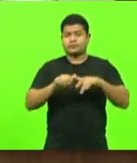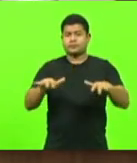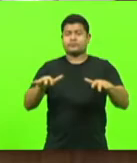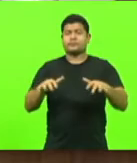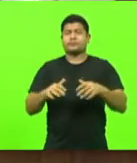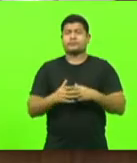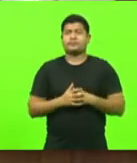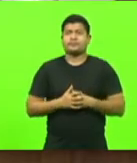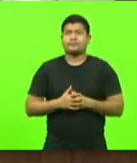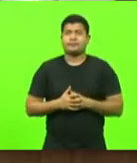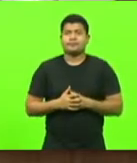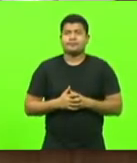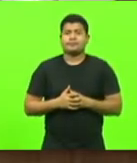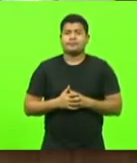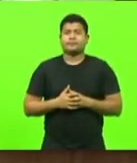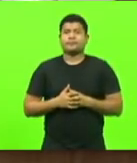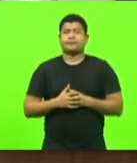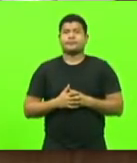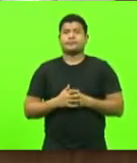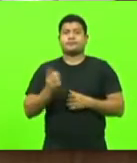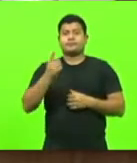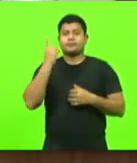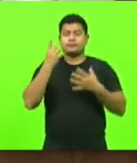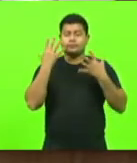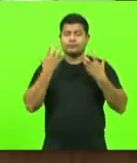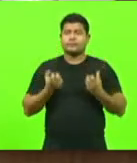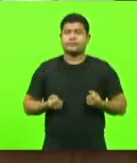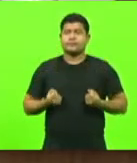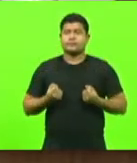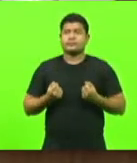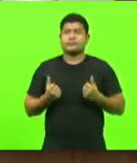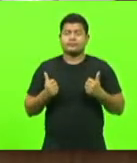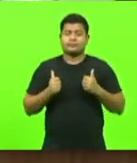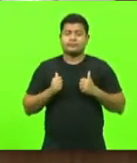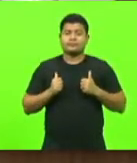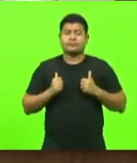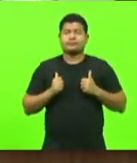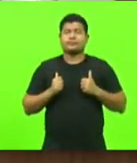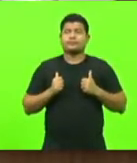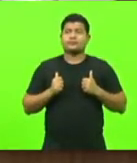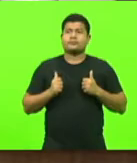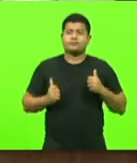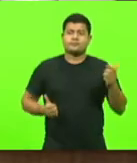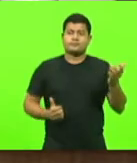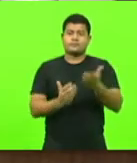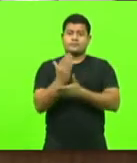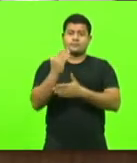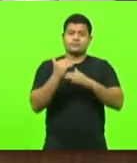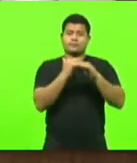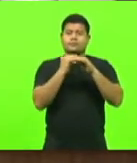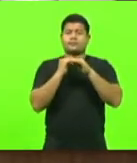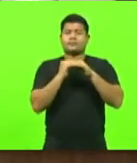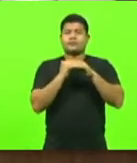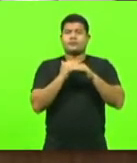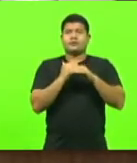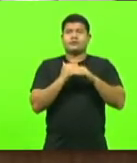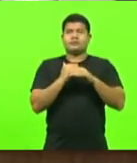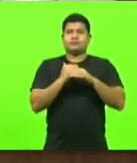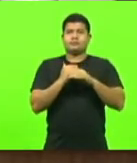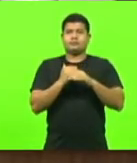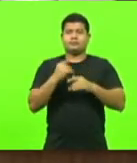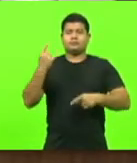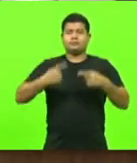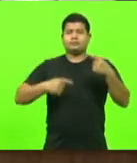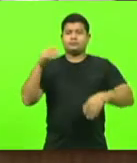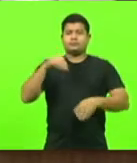coronavírus. Deputados que aprovam, permaneçam como se encontram. Aprovado por unanimidade. Discussão e